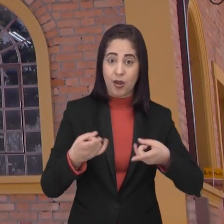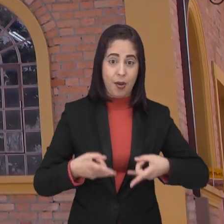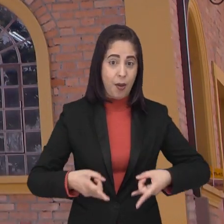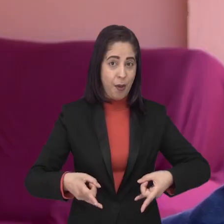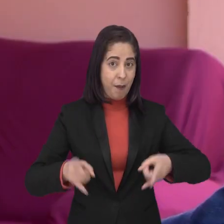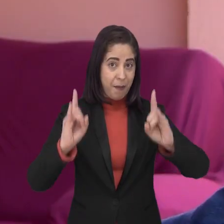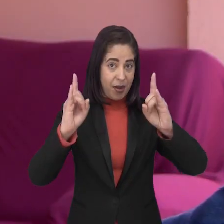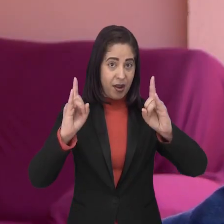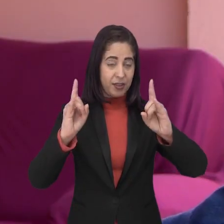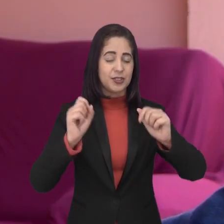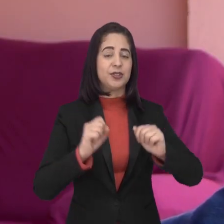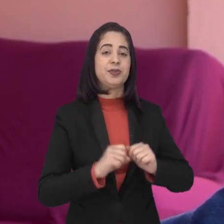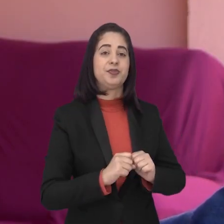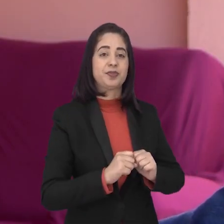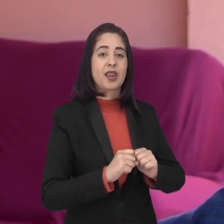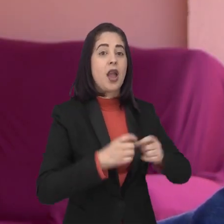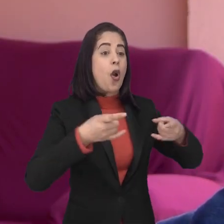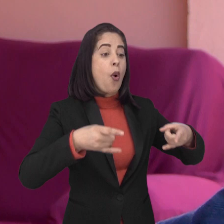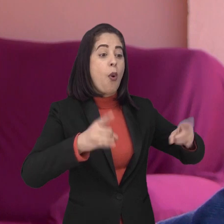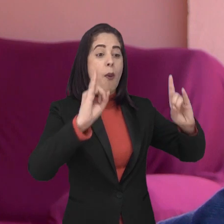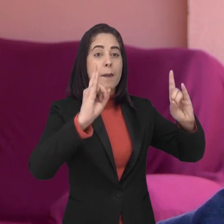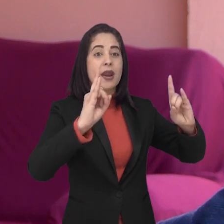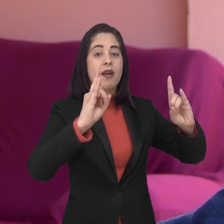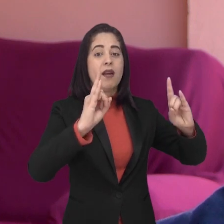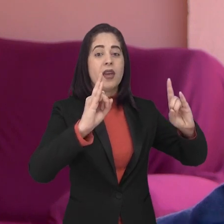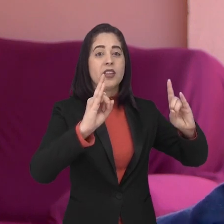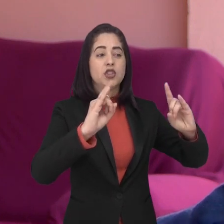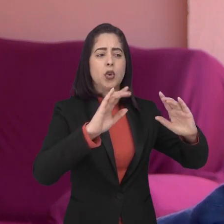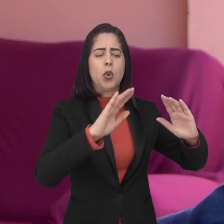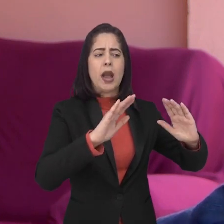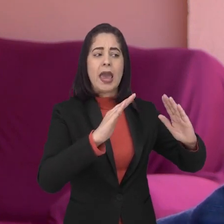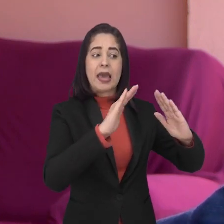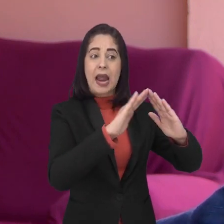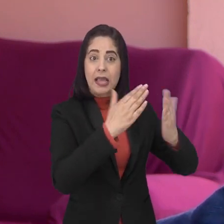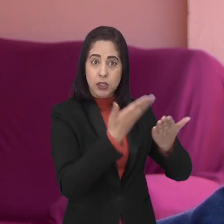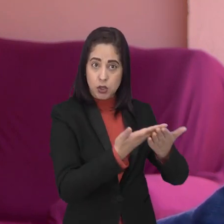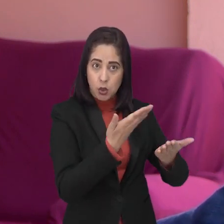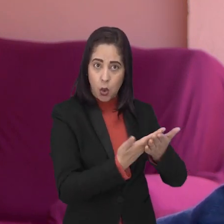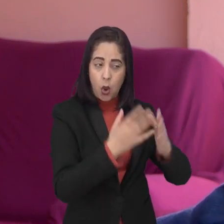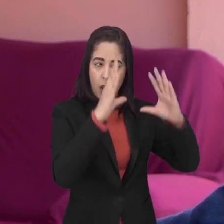ao espaço. Aí funcionou lá a escola